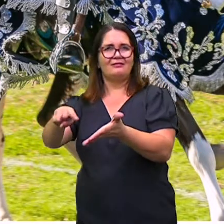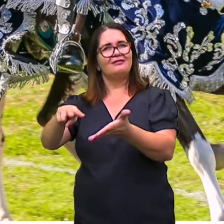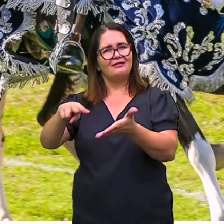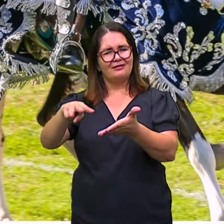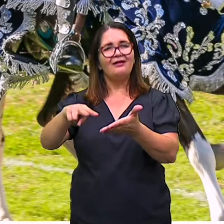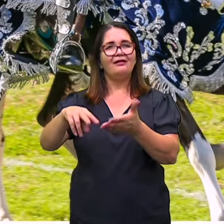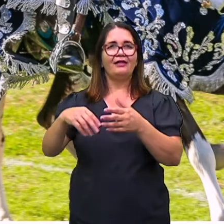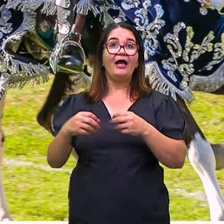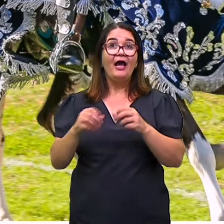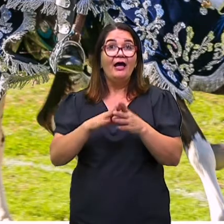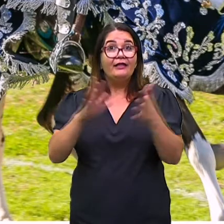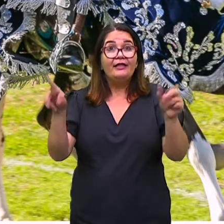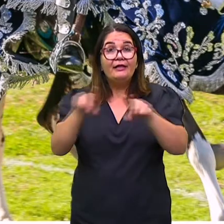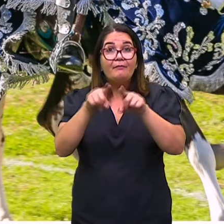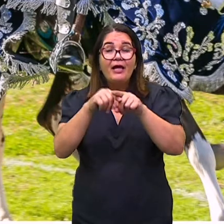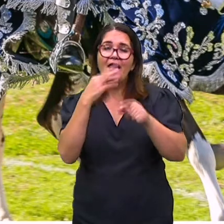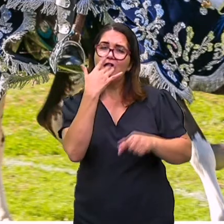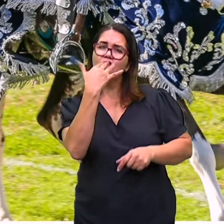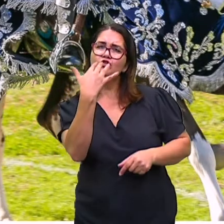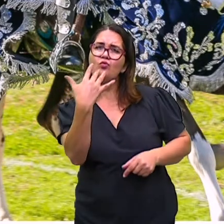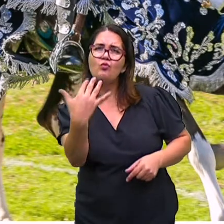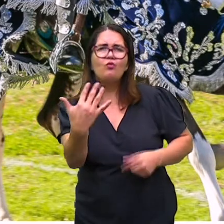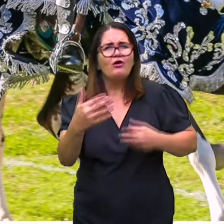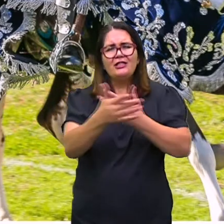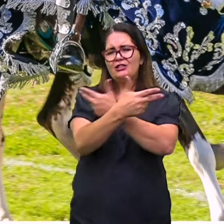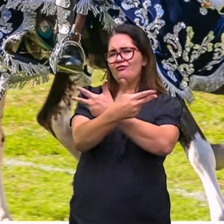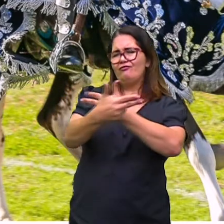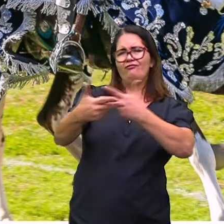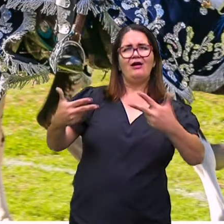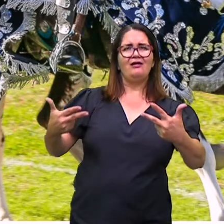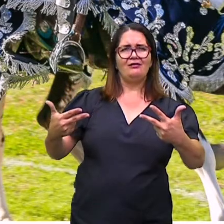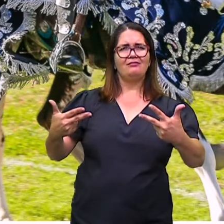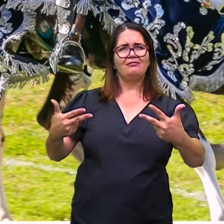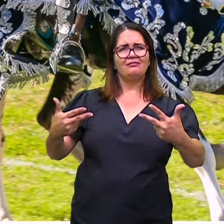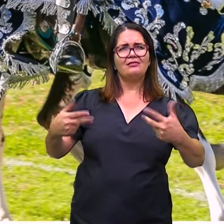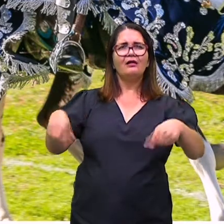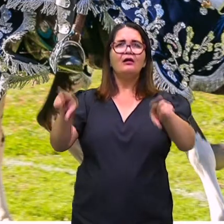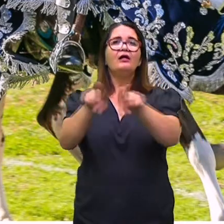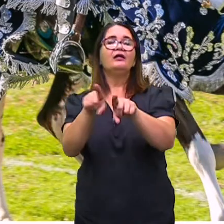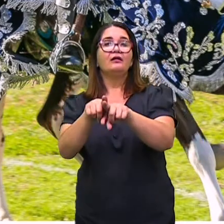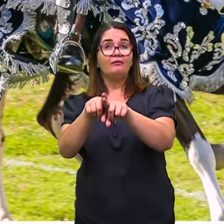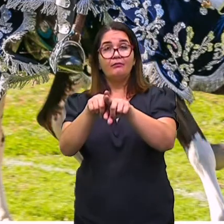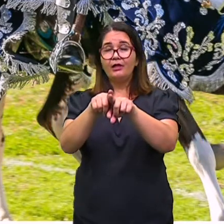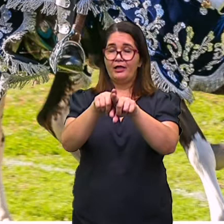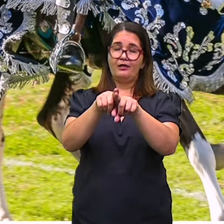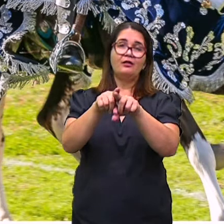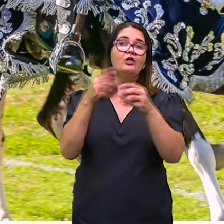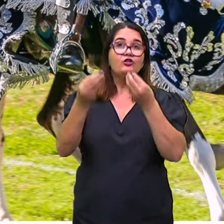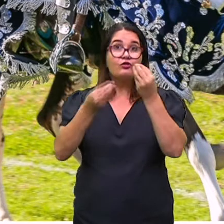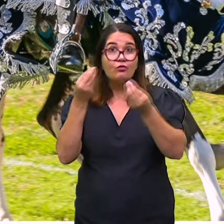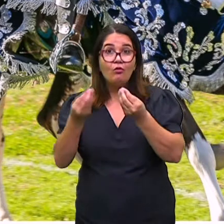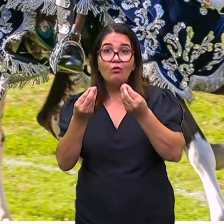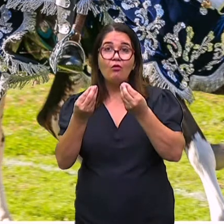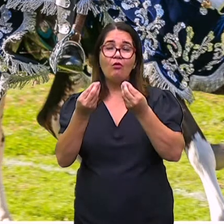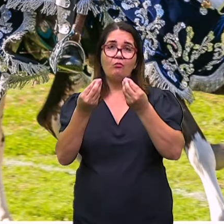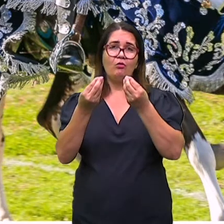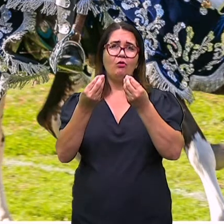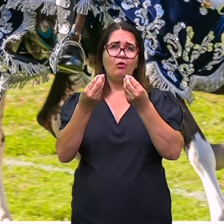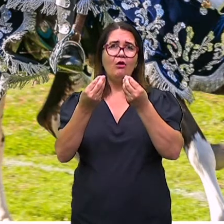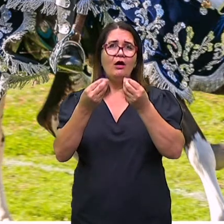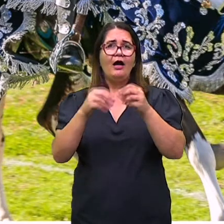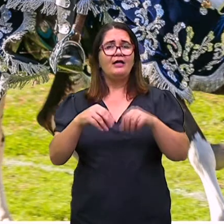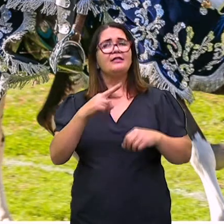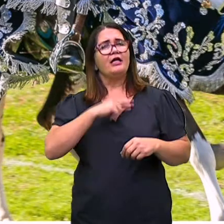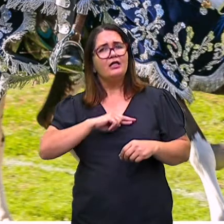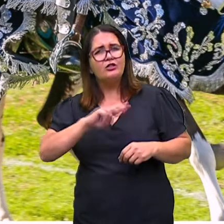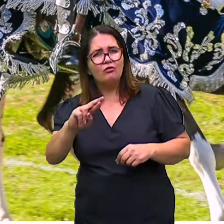incentivar o ódio entre as religiões. E isso não entra para